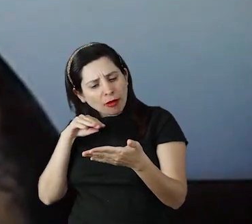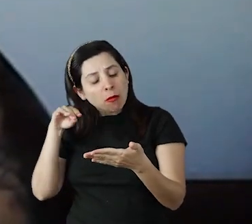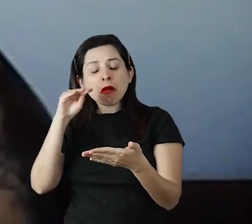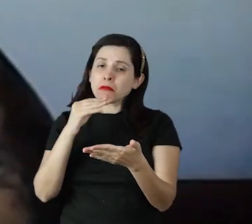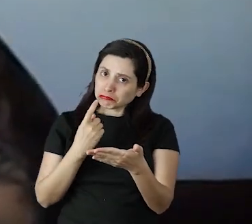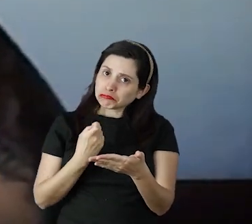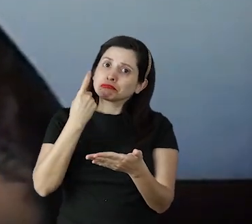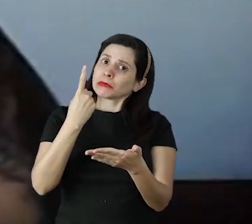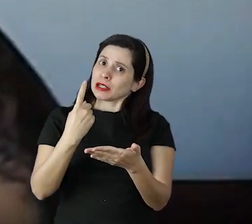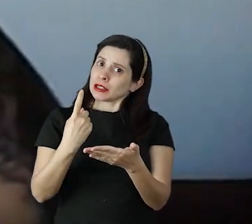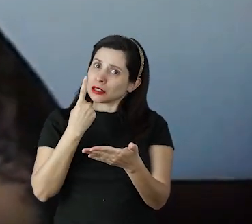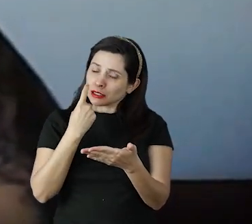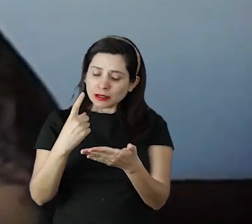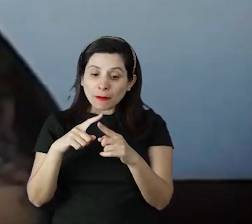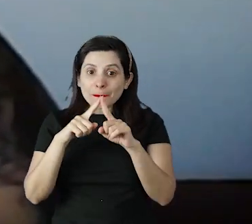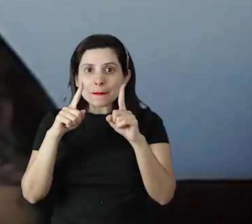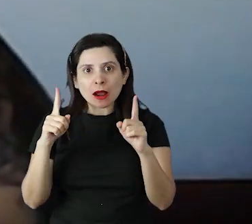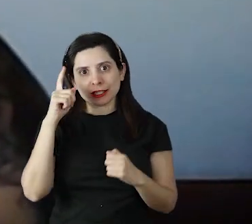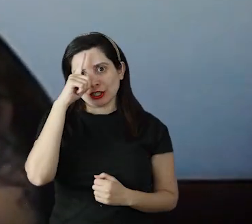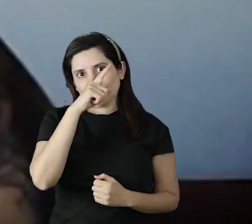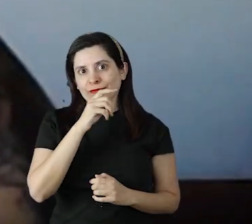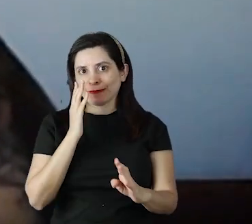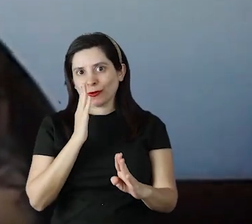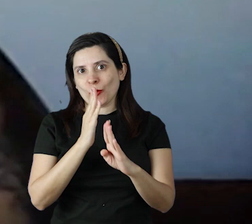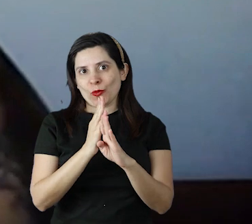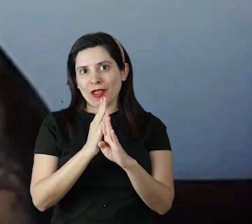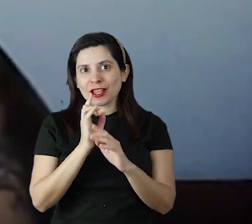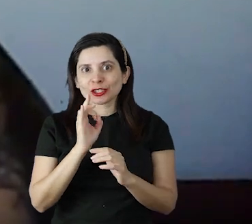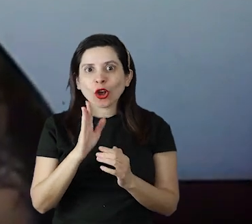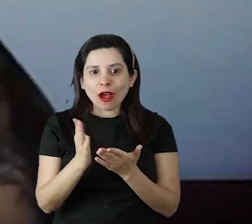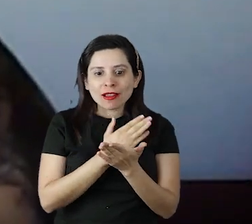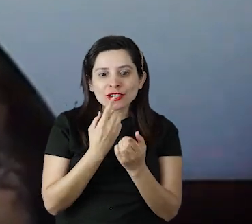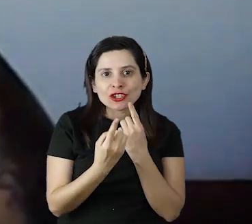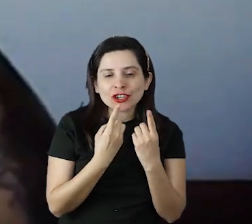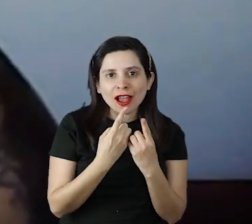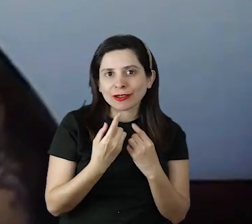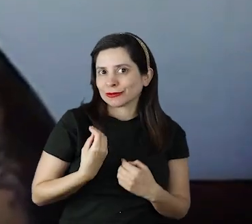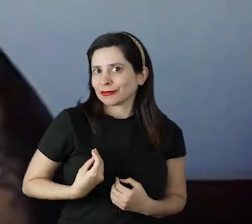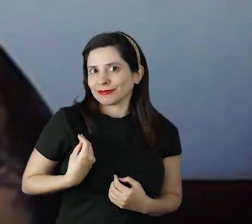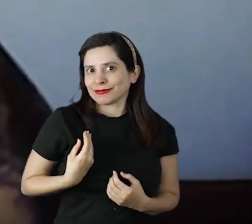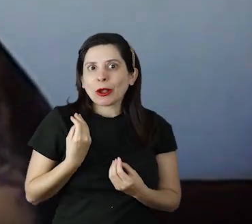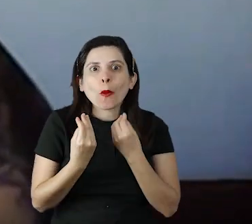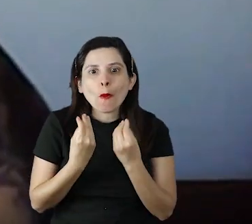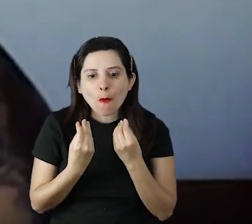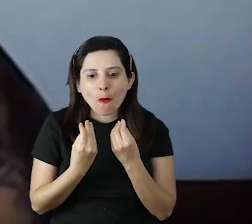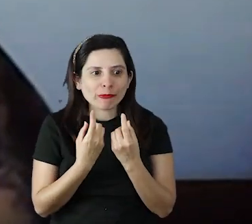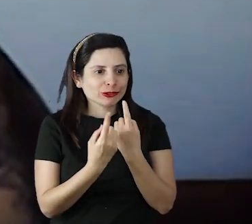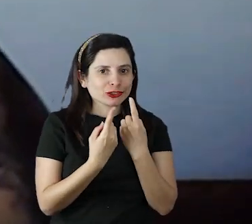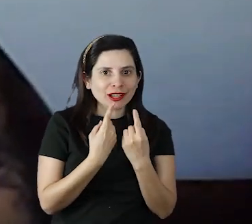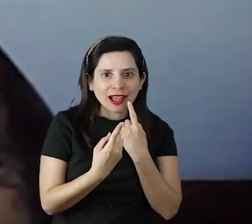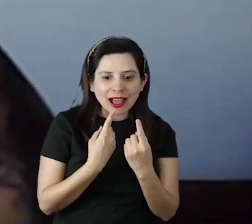interessantes, mas é difícil a gente achar um livro só em diálogo, justamente porque não existe como a gente trabalhar